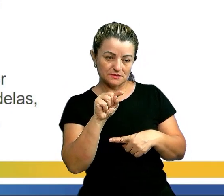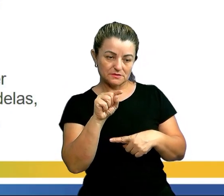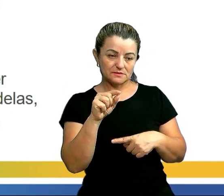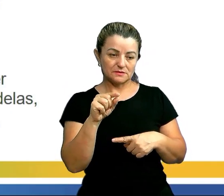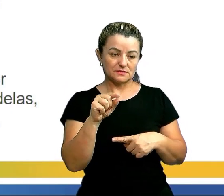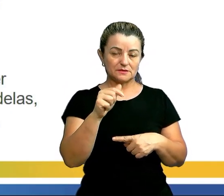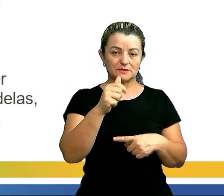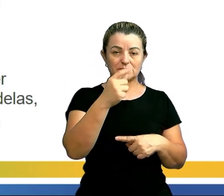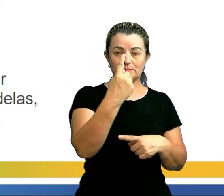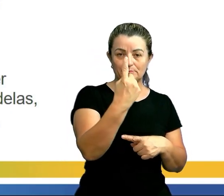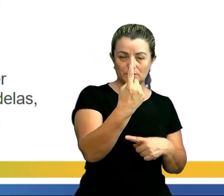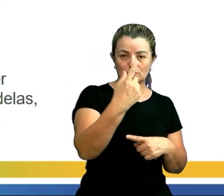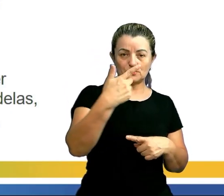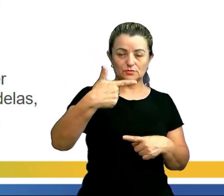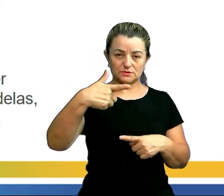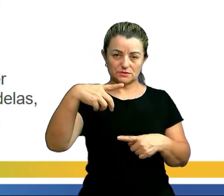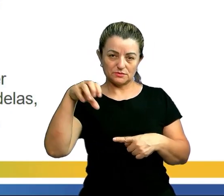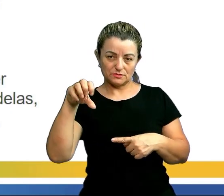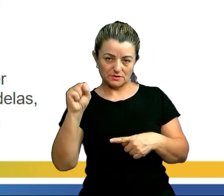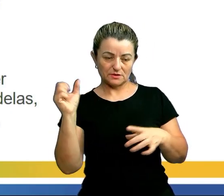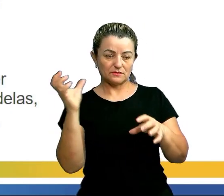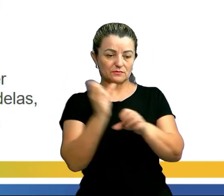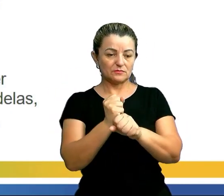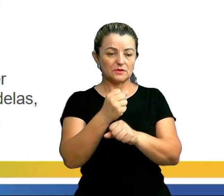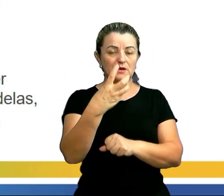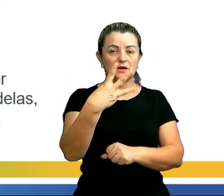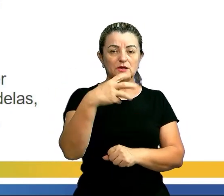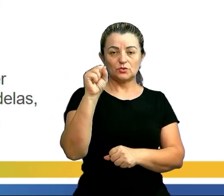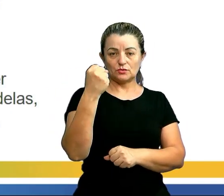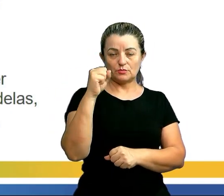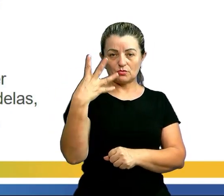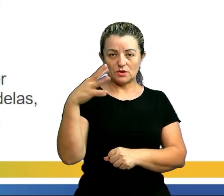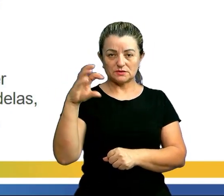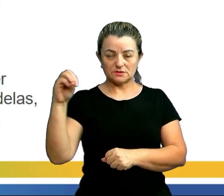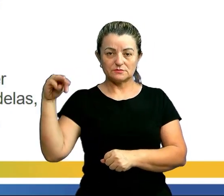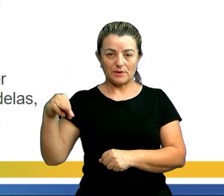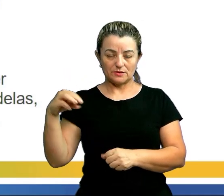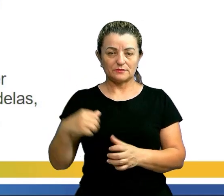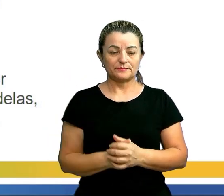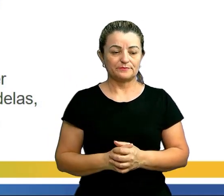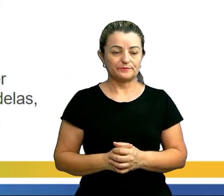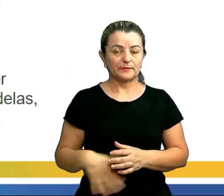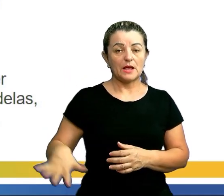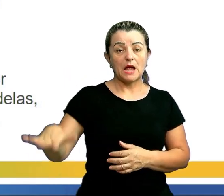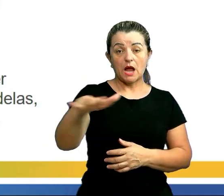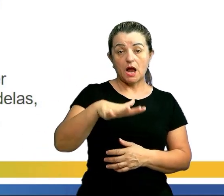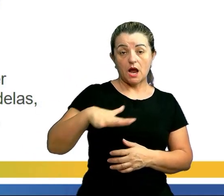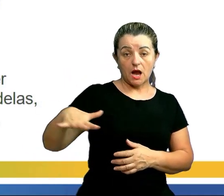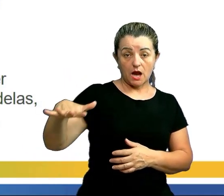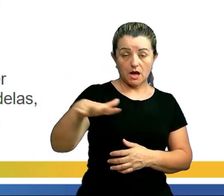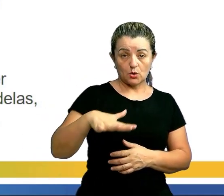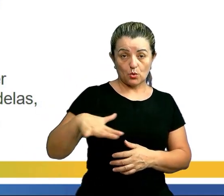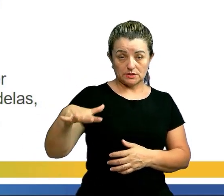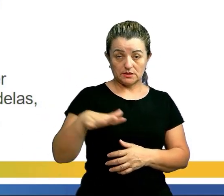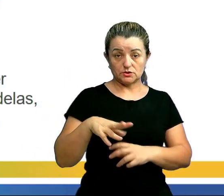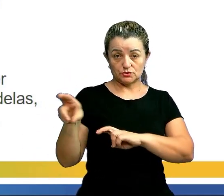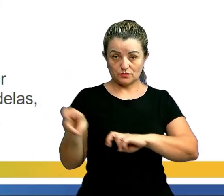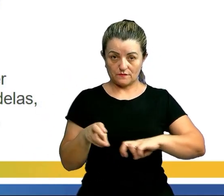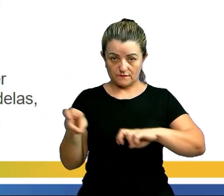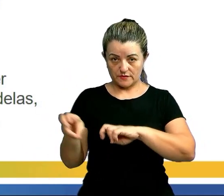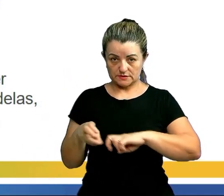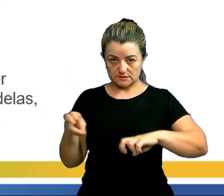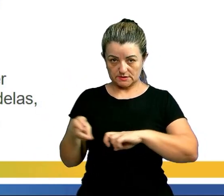metros. Olha que bacana, bem tranquilo, né? Vamos ver agora um exercício 3? A área quadrada de um sítio, olha só isso aqui, ó,